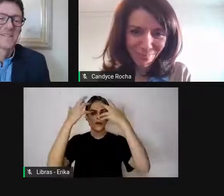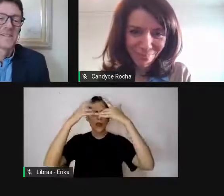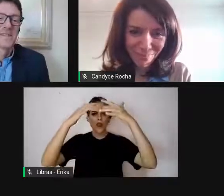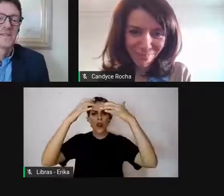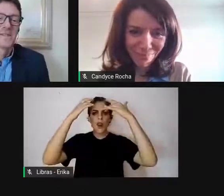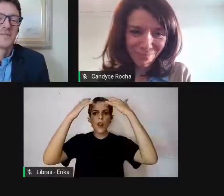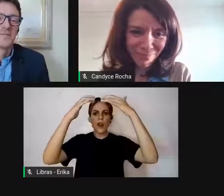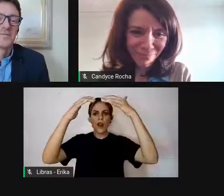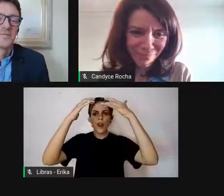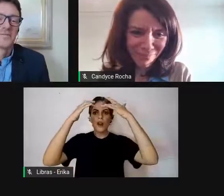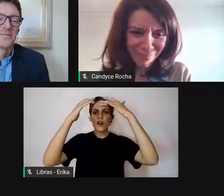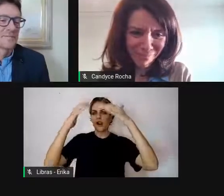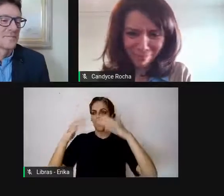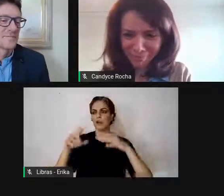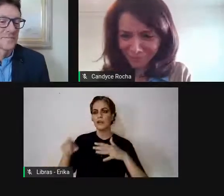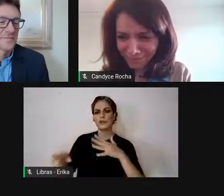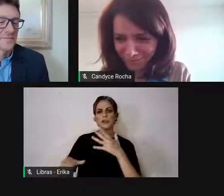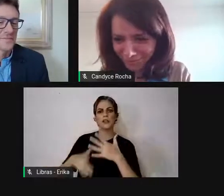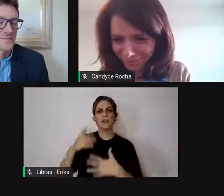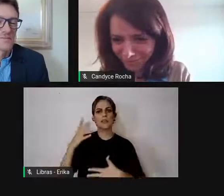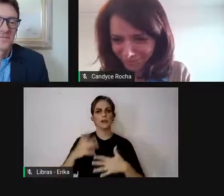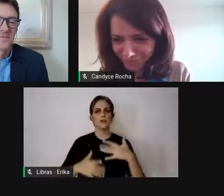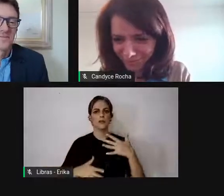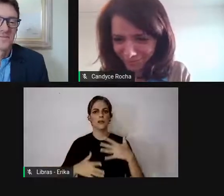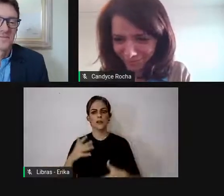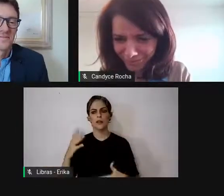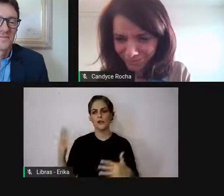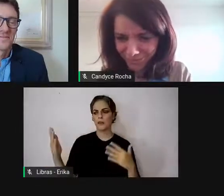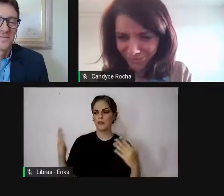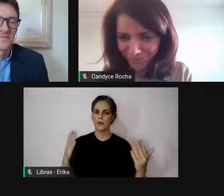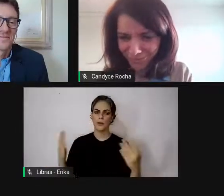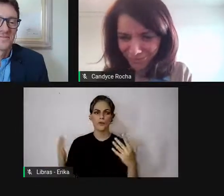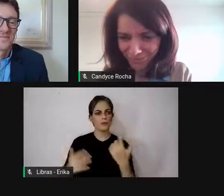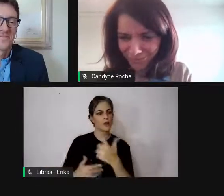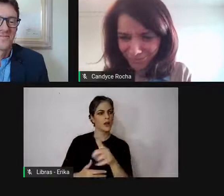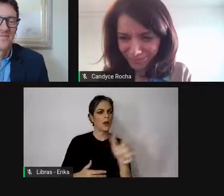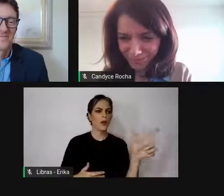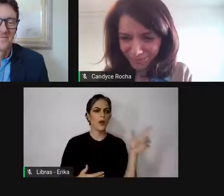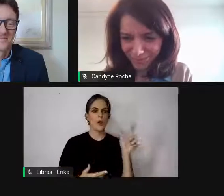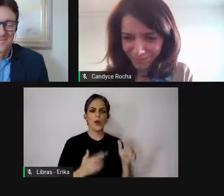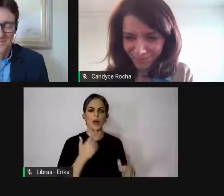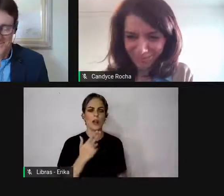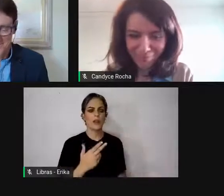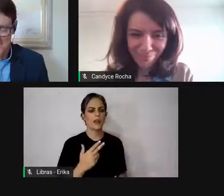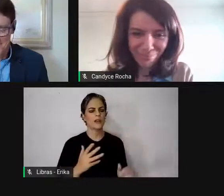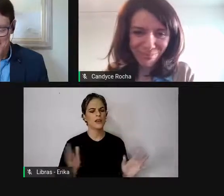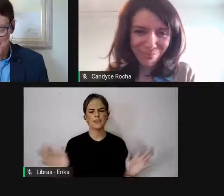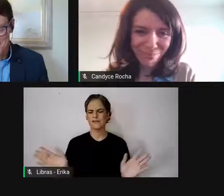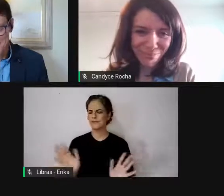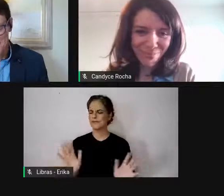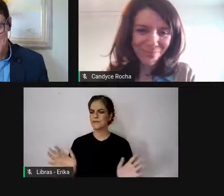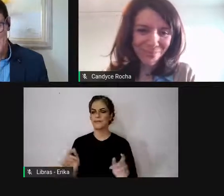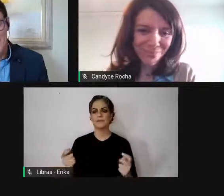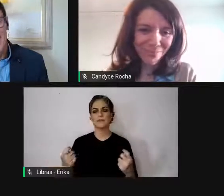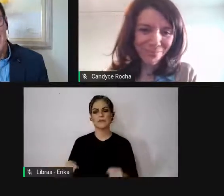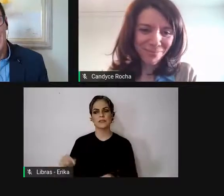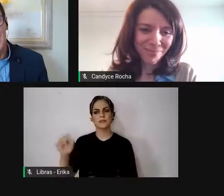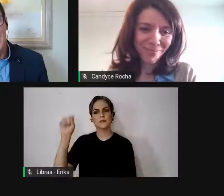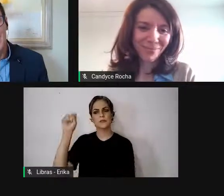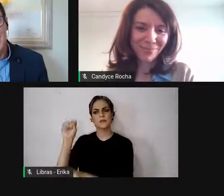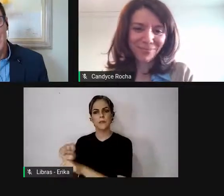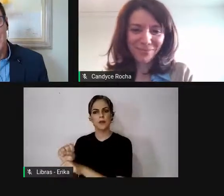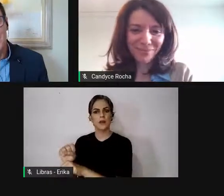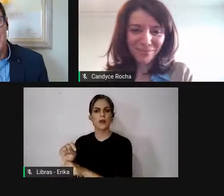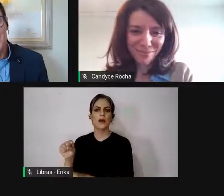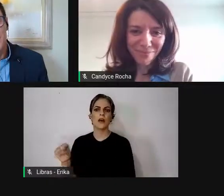analisava, comparava com outras línguas, aí eu falei, gente, eu tenho que parar francês porque não vai dar certo, né? Então,